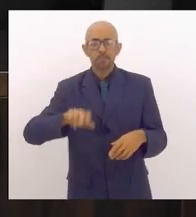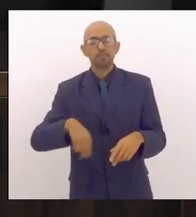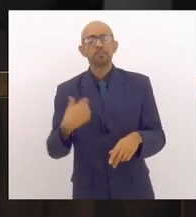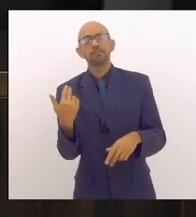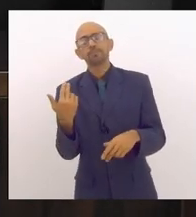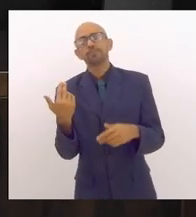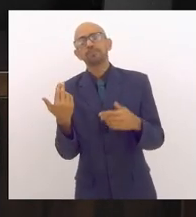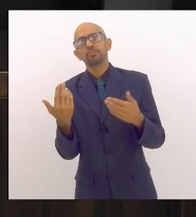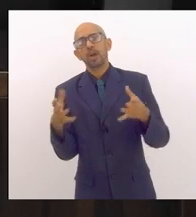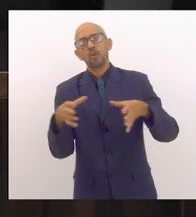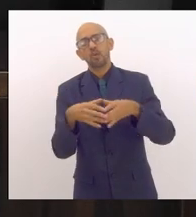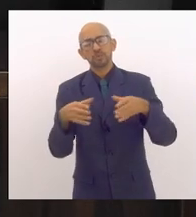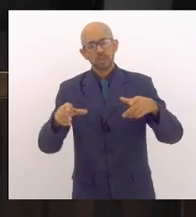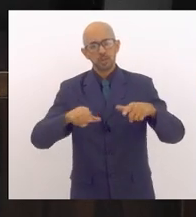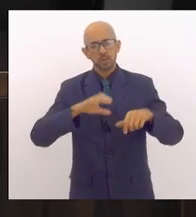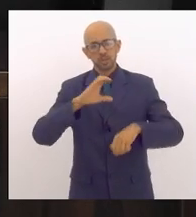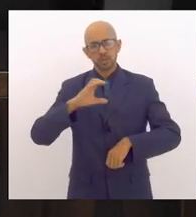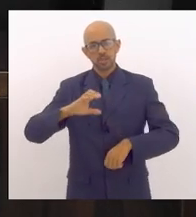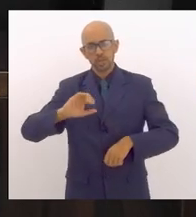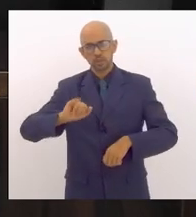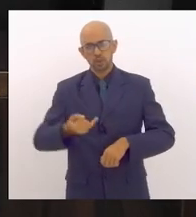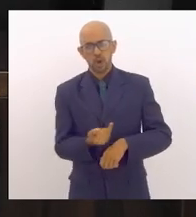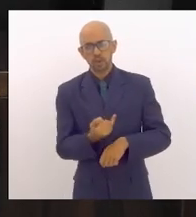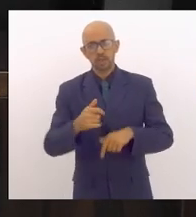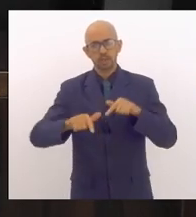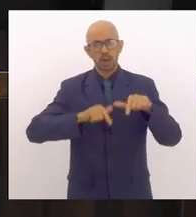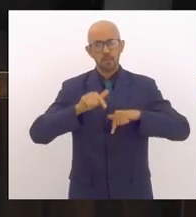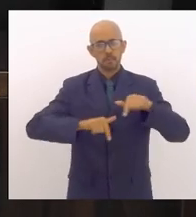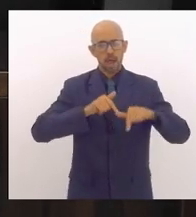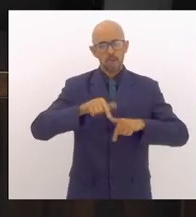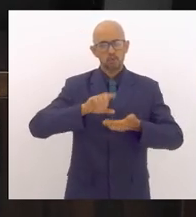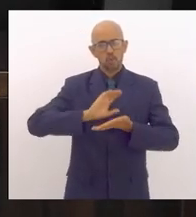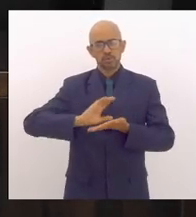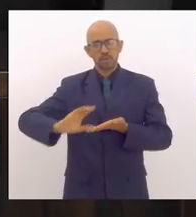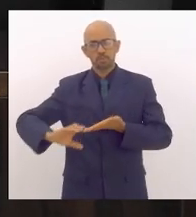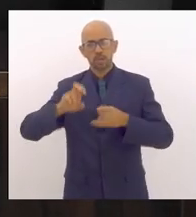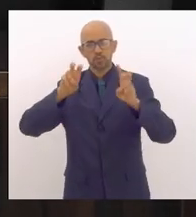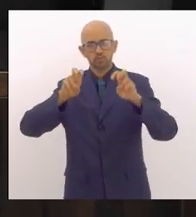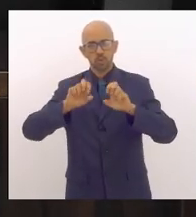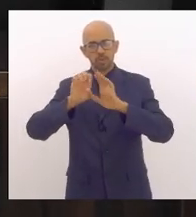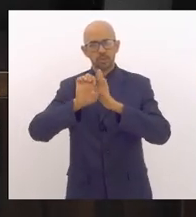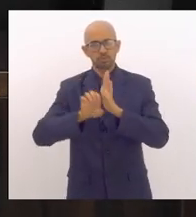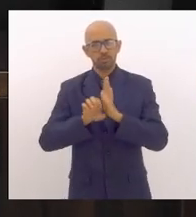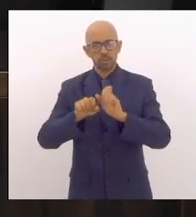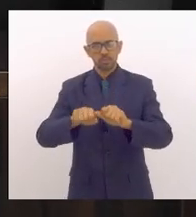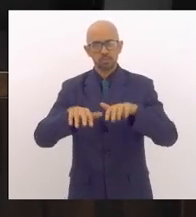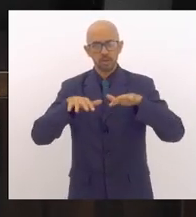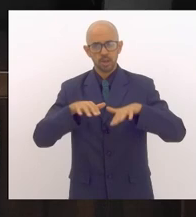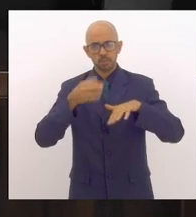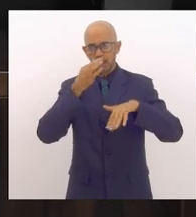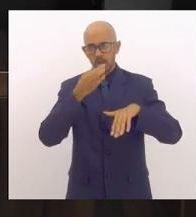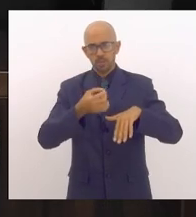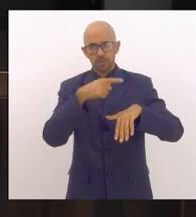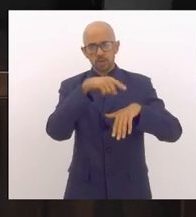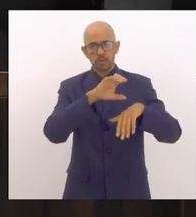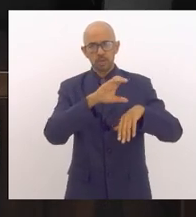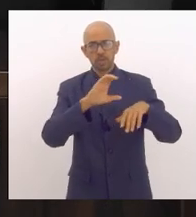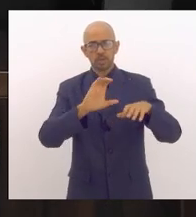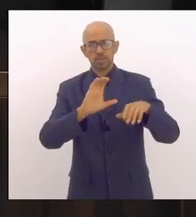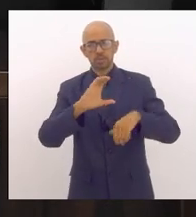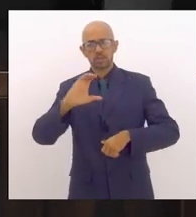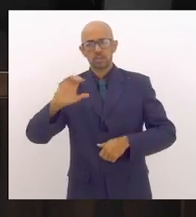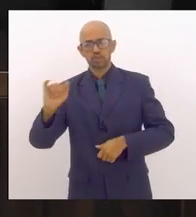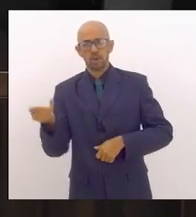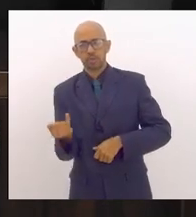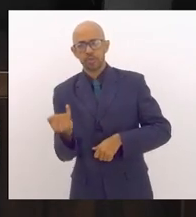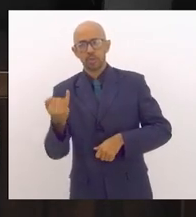de Constituição e Justiça, de Educação, de Trabalho e Orçamento sobre as emendas de plenário. Para emitir parecer pela Comissão de Constituição e